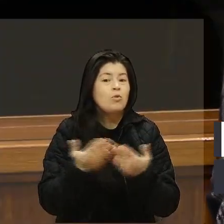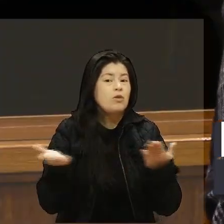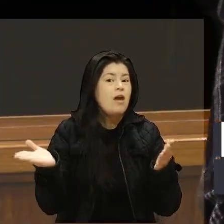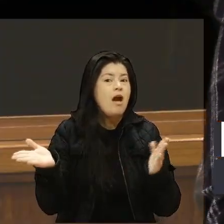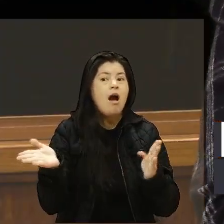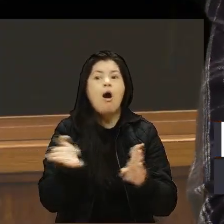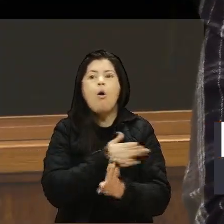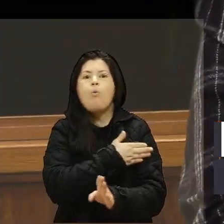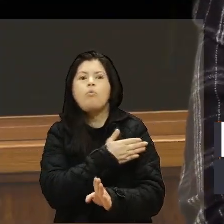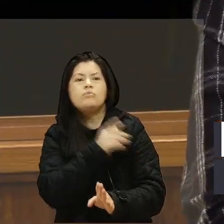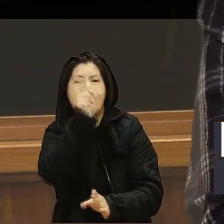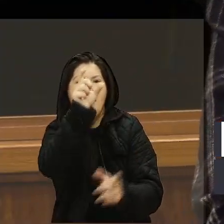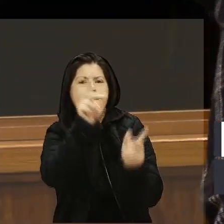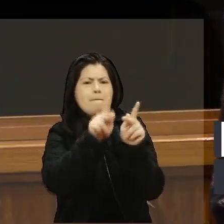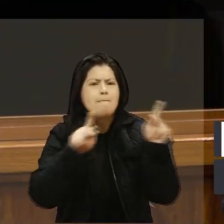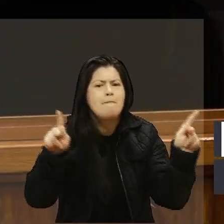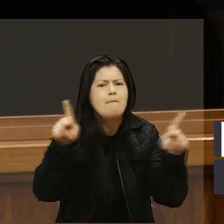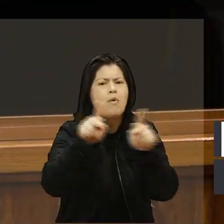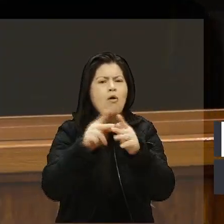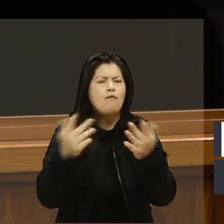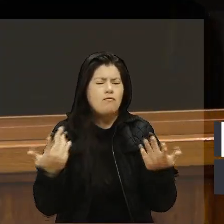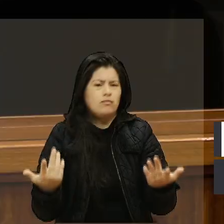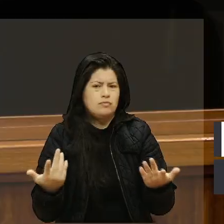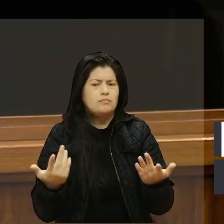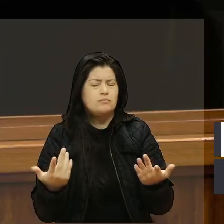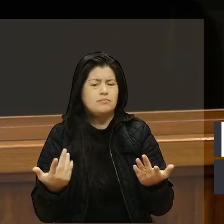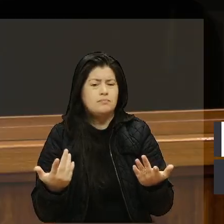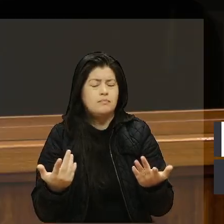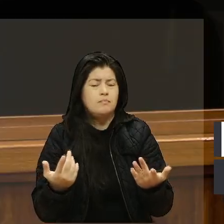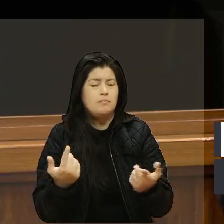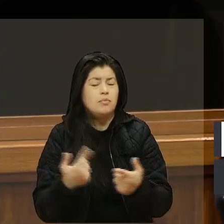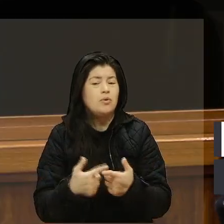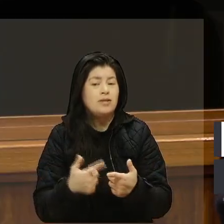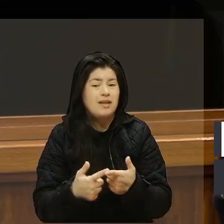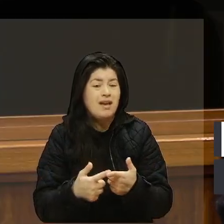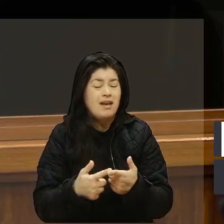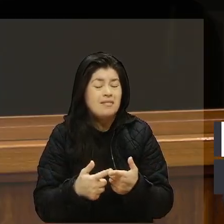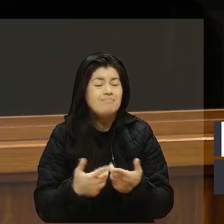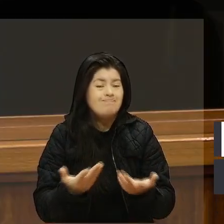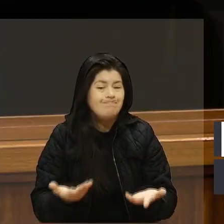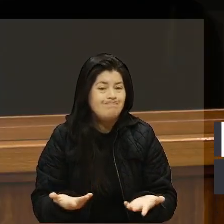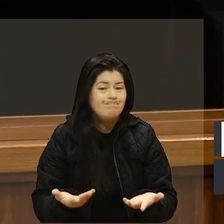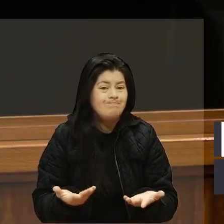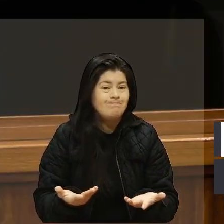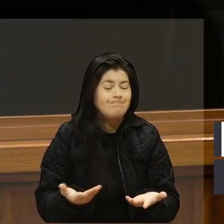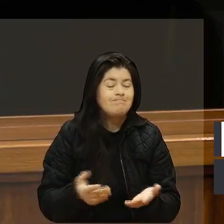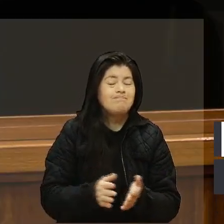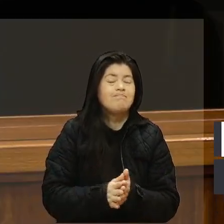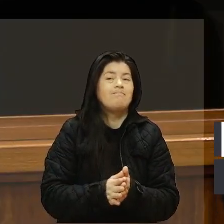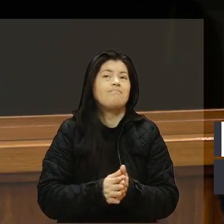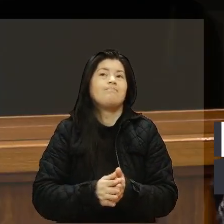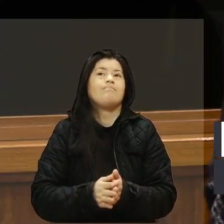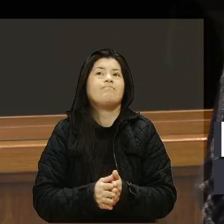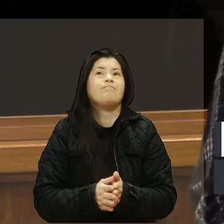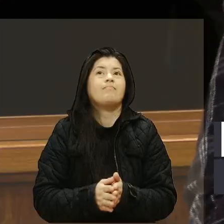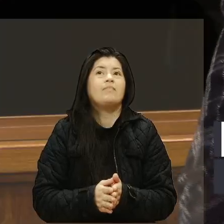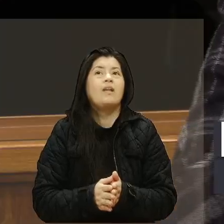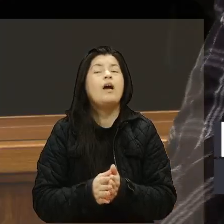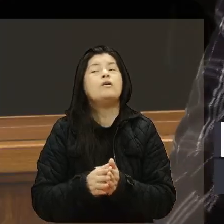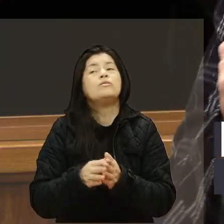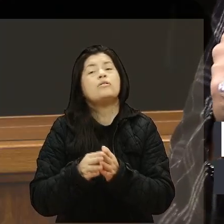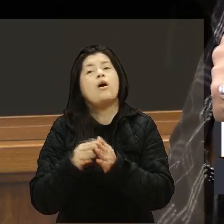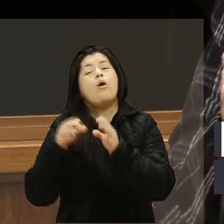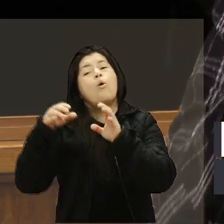porque o vereador, o presidente foi eleito. Aqui é uma coisa que o Congresso está